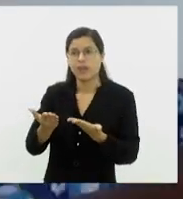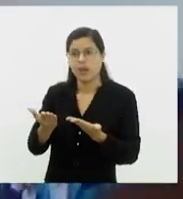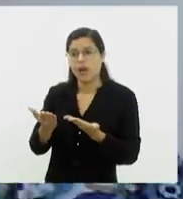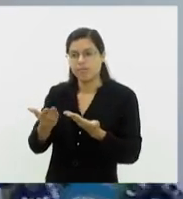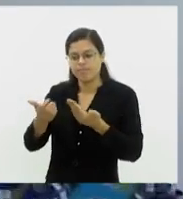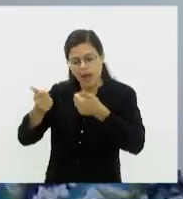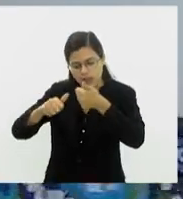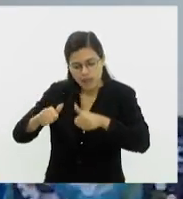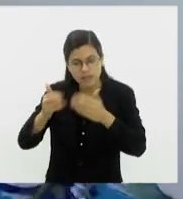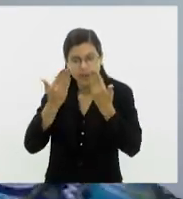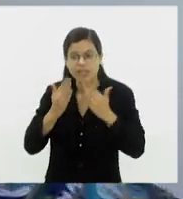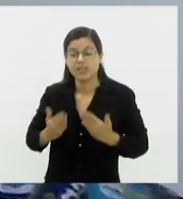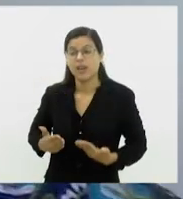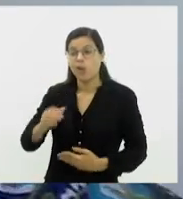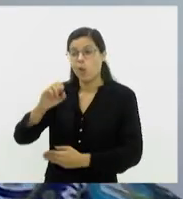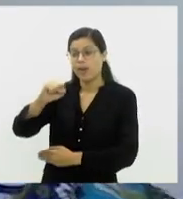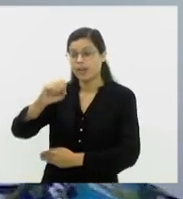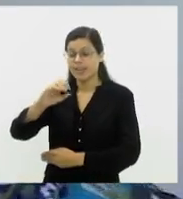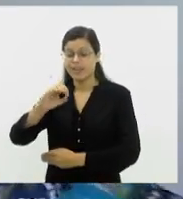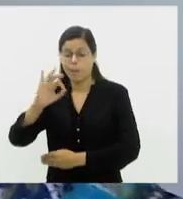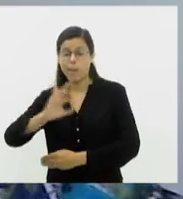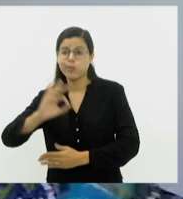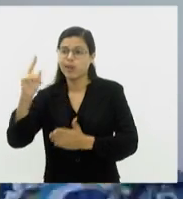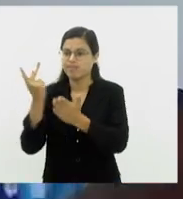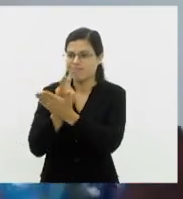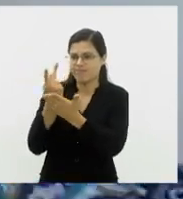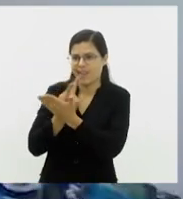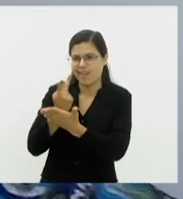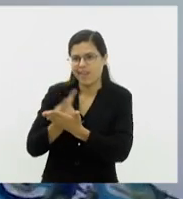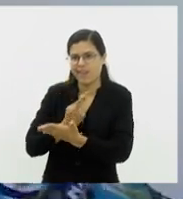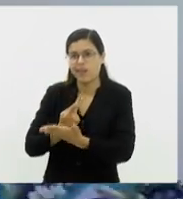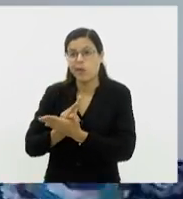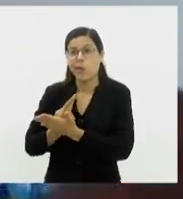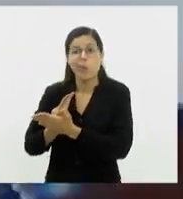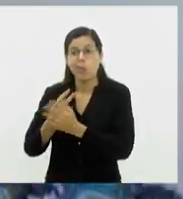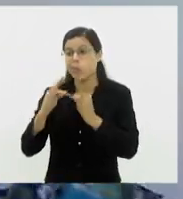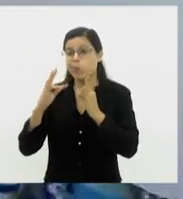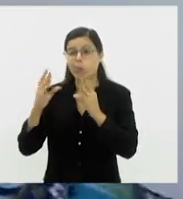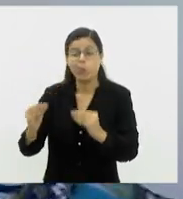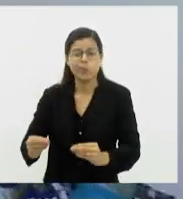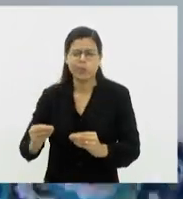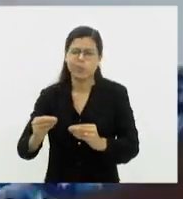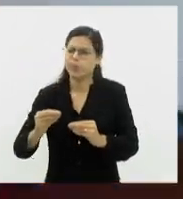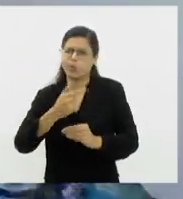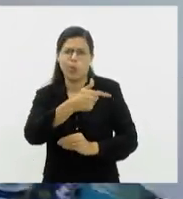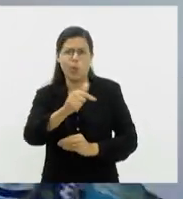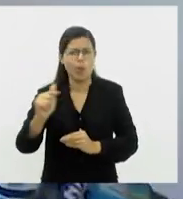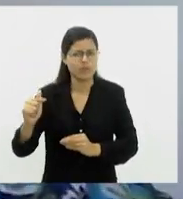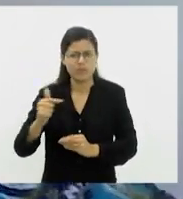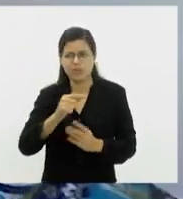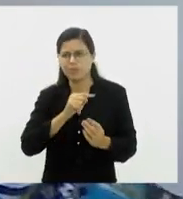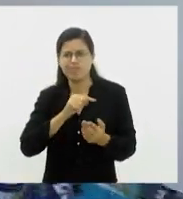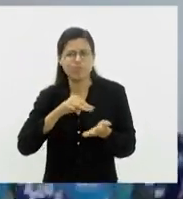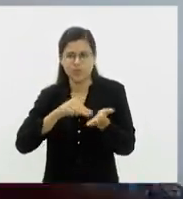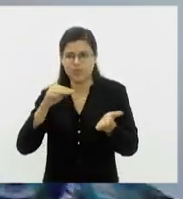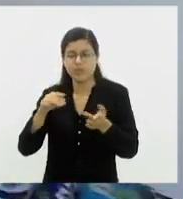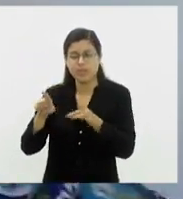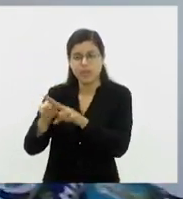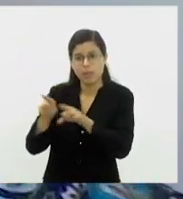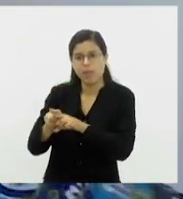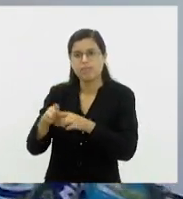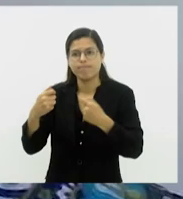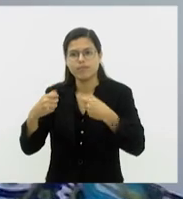verificado um percentual de 80% de erros cometidos por tudo isso e por muito mais para que nós possamos fazer